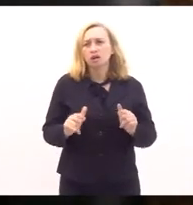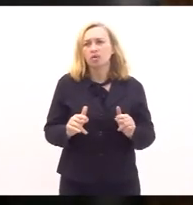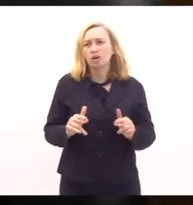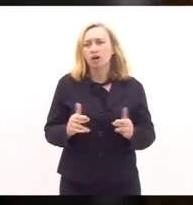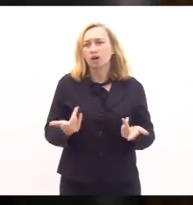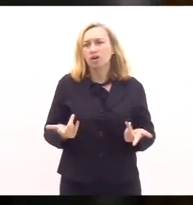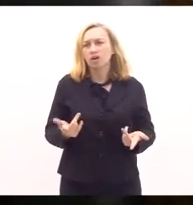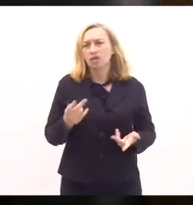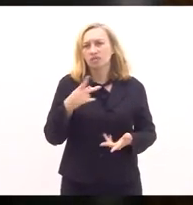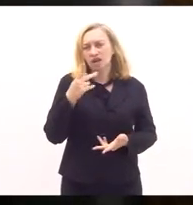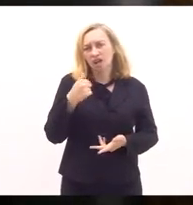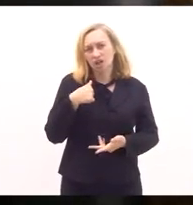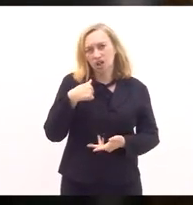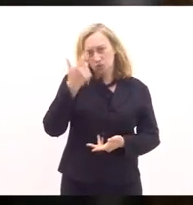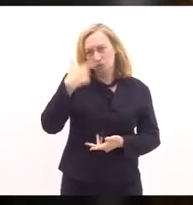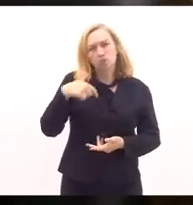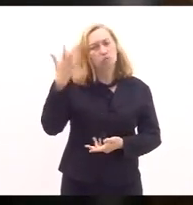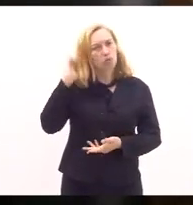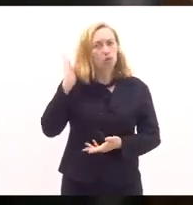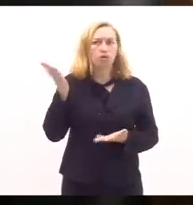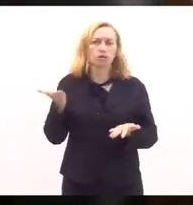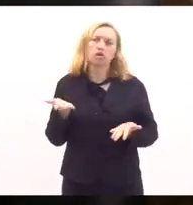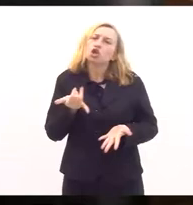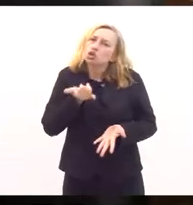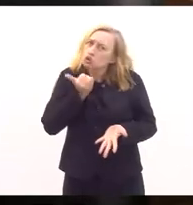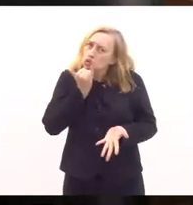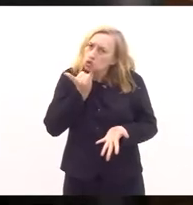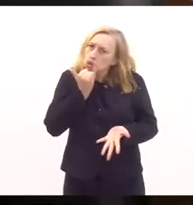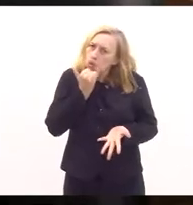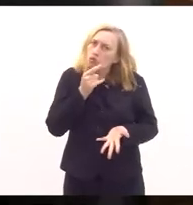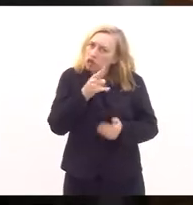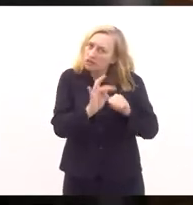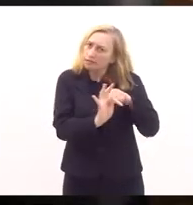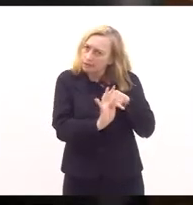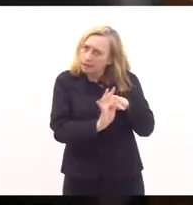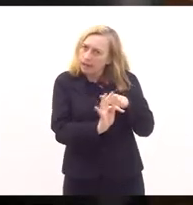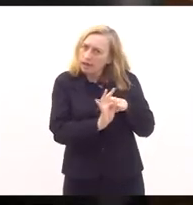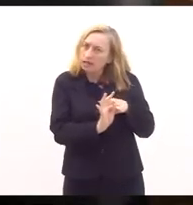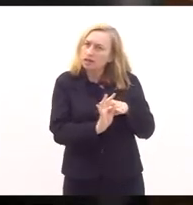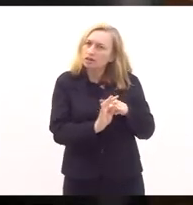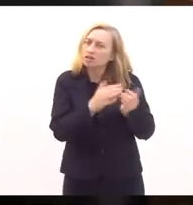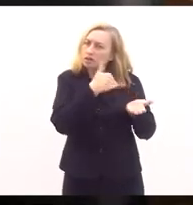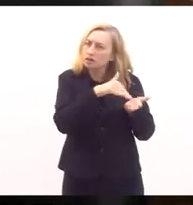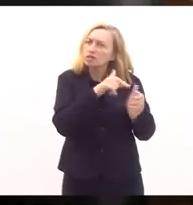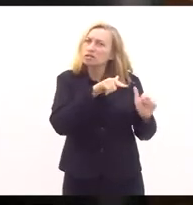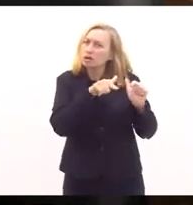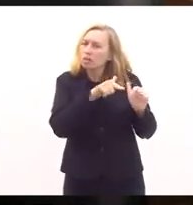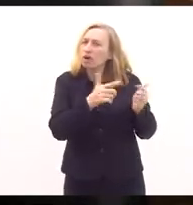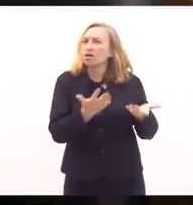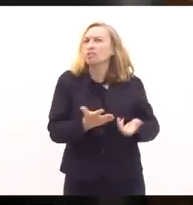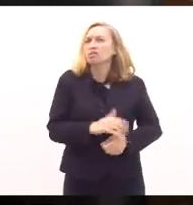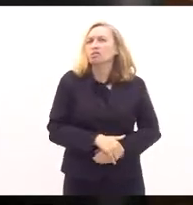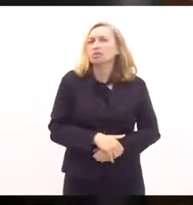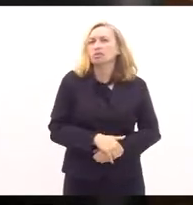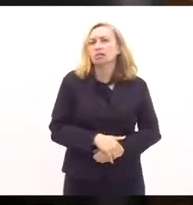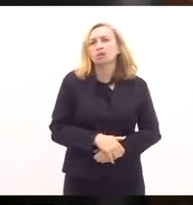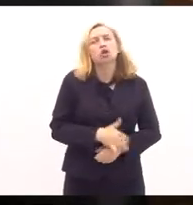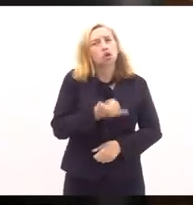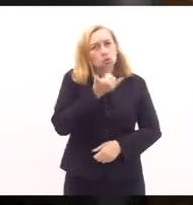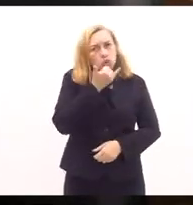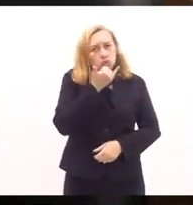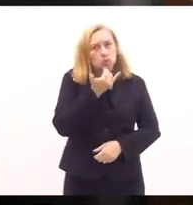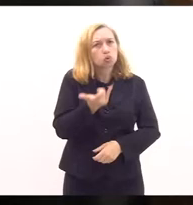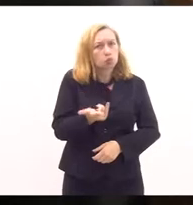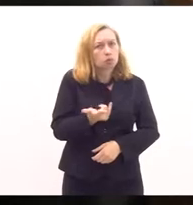título de burrice. Desculpa se você é técnico da Secretaria de Trabalho... Desculpa o que você